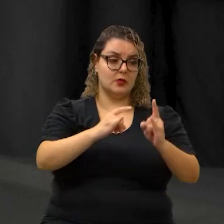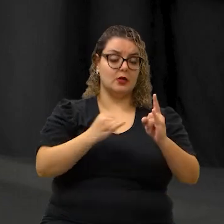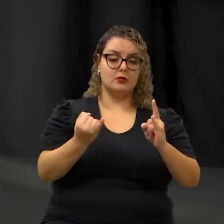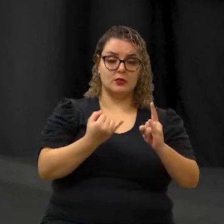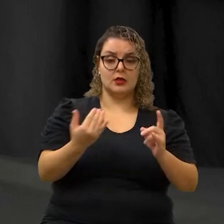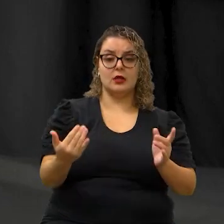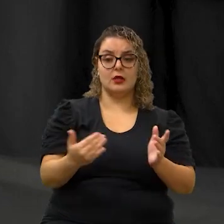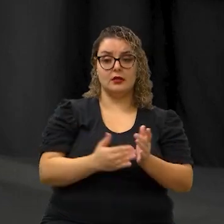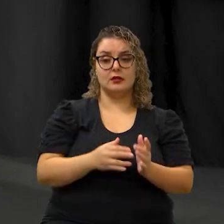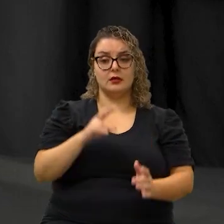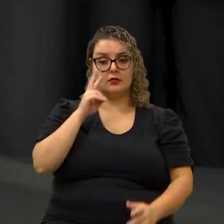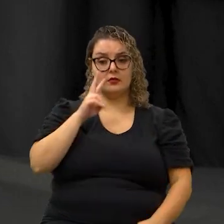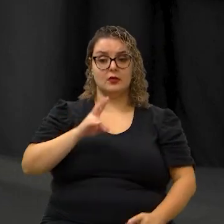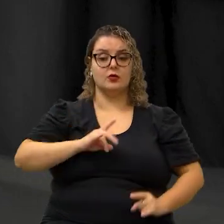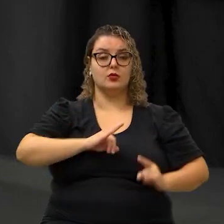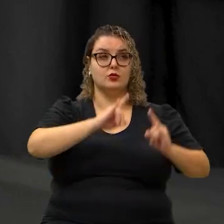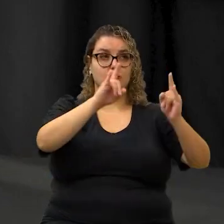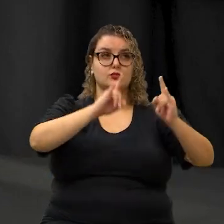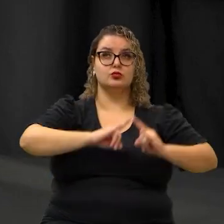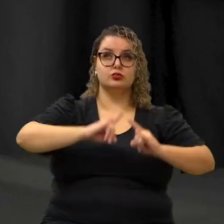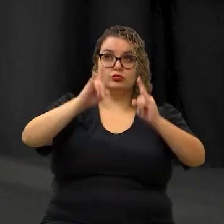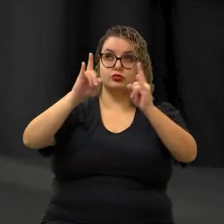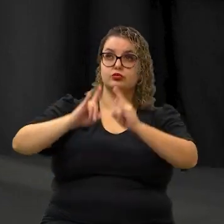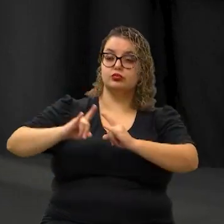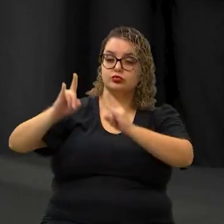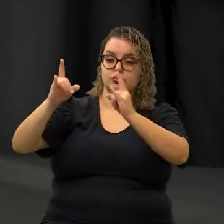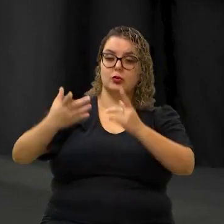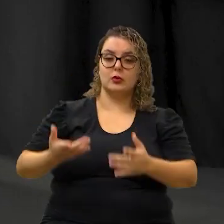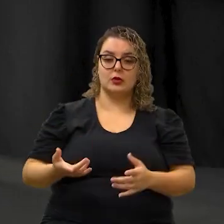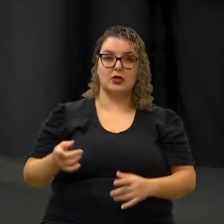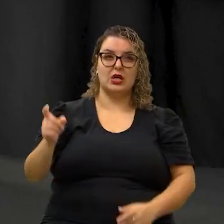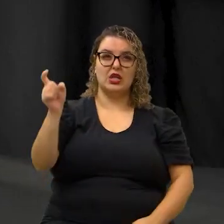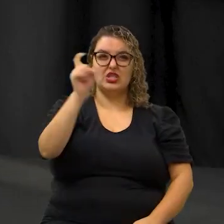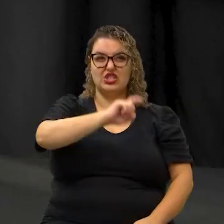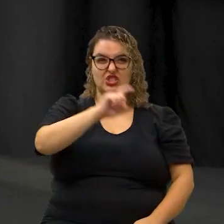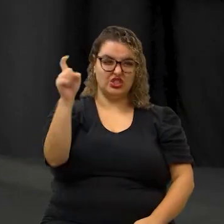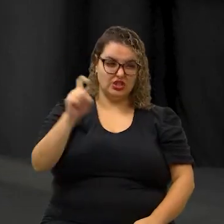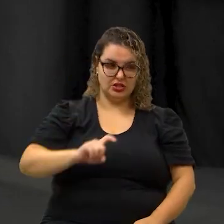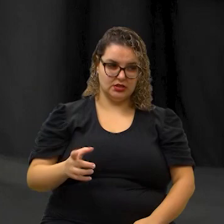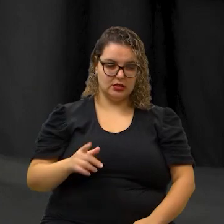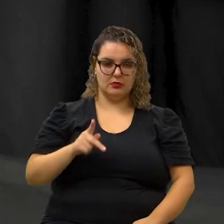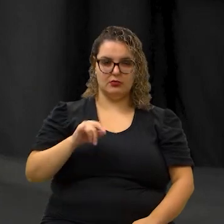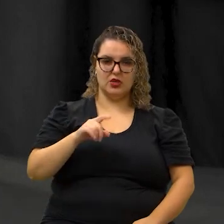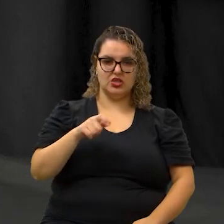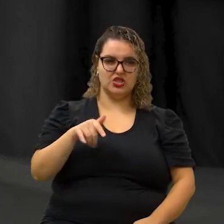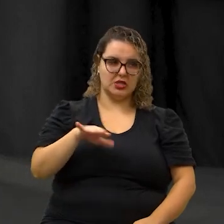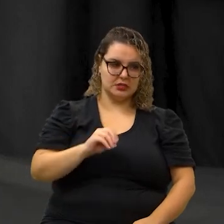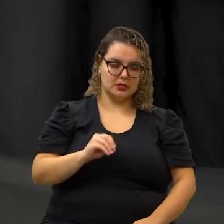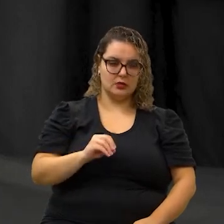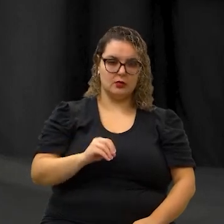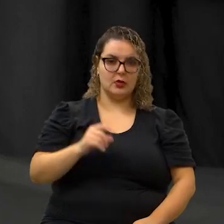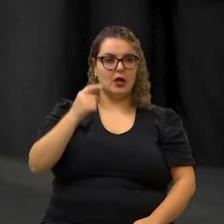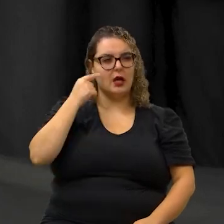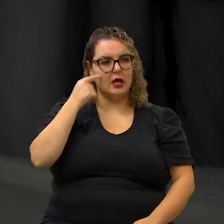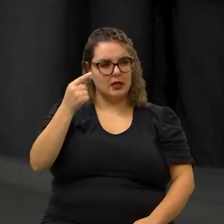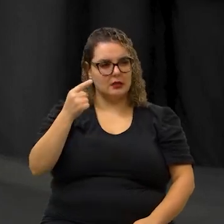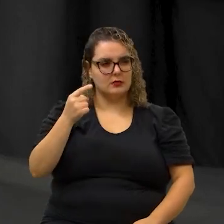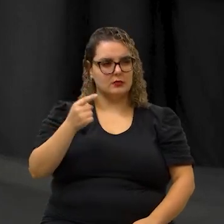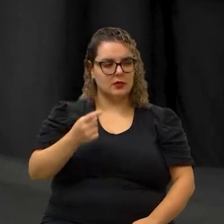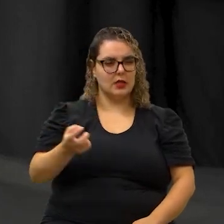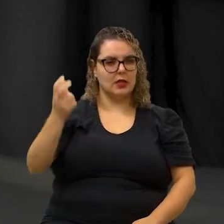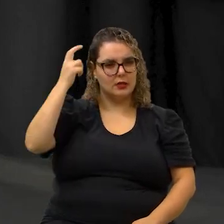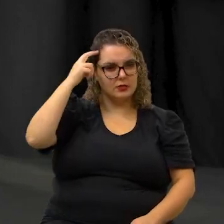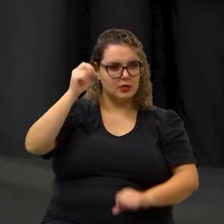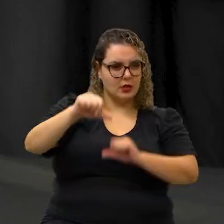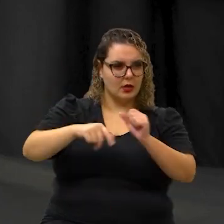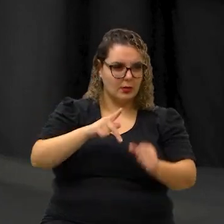prédios importantes que até então a gente ainda olha a cidade, vê bastante, né, na verdade, pichação. A ideia é que com o tempo